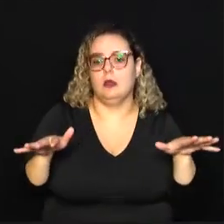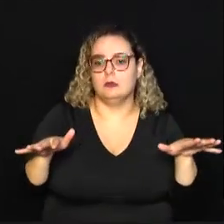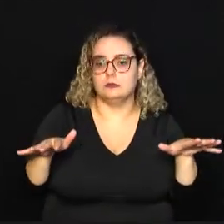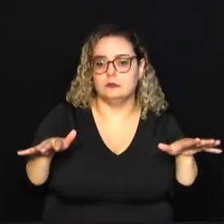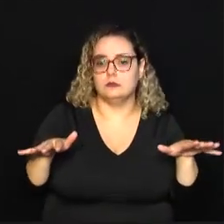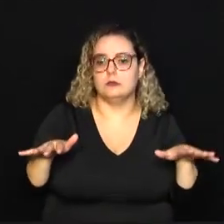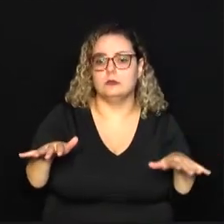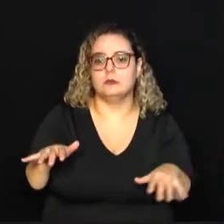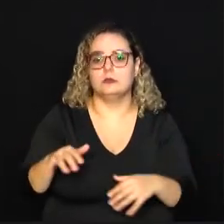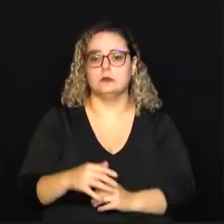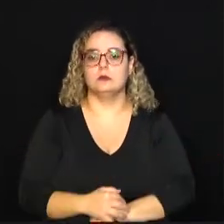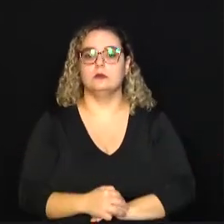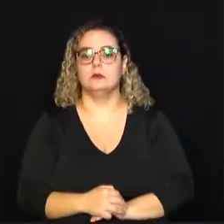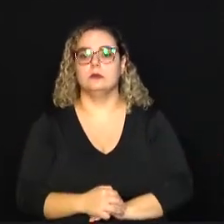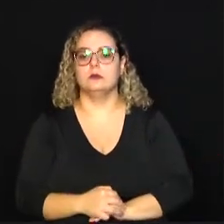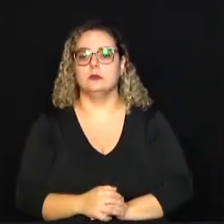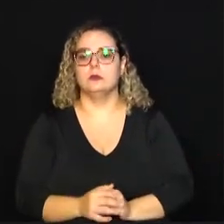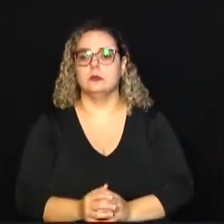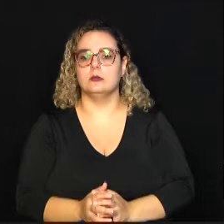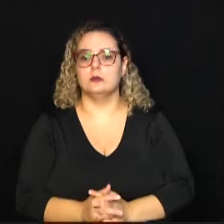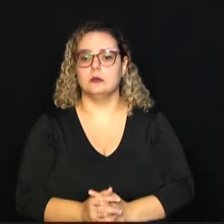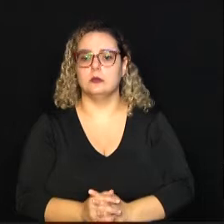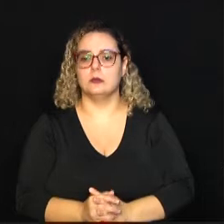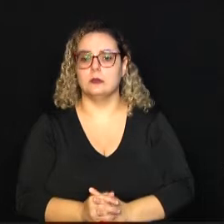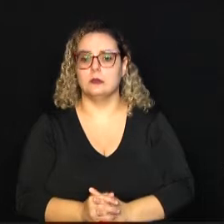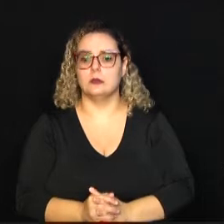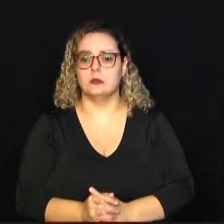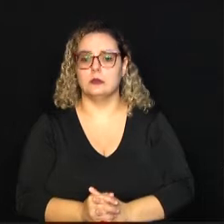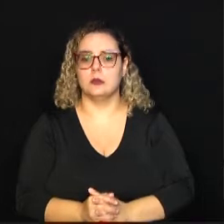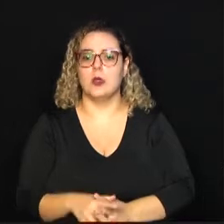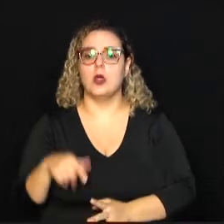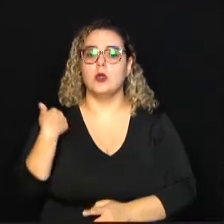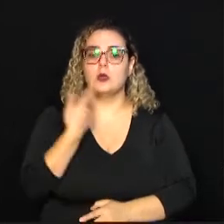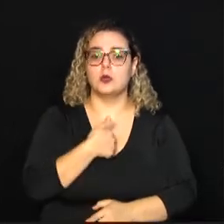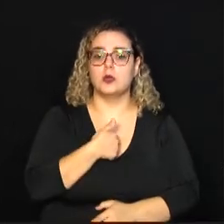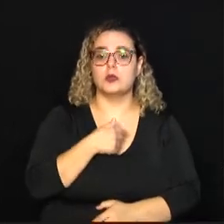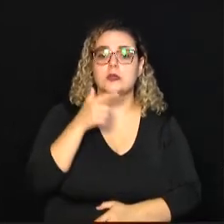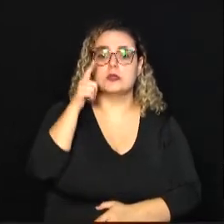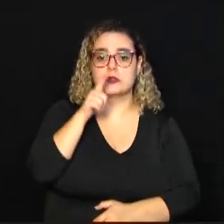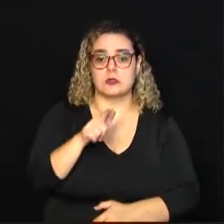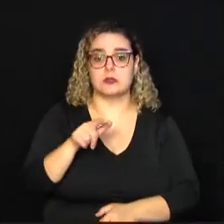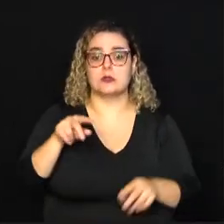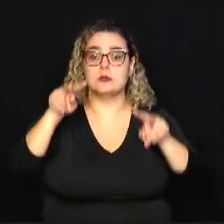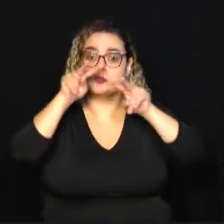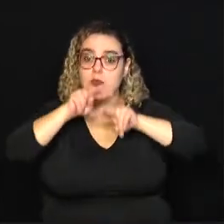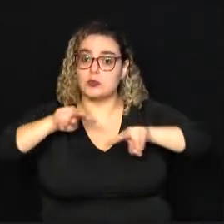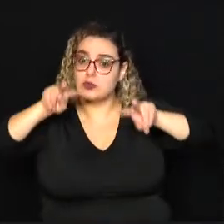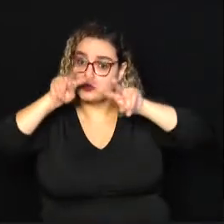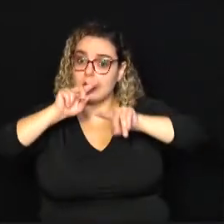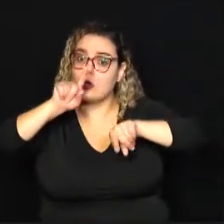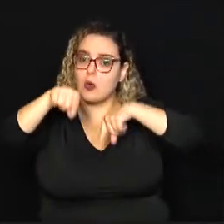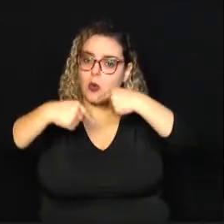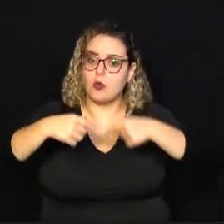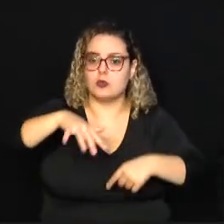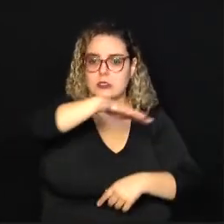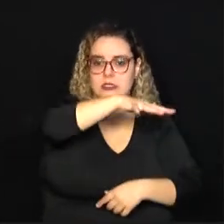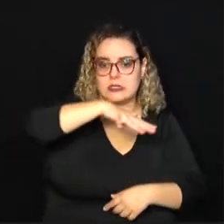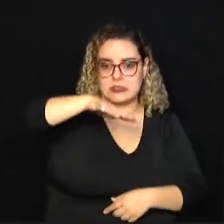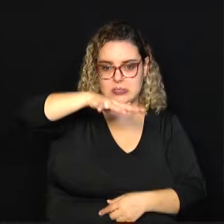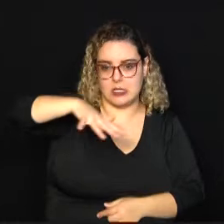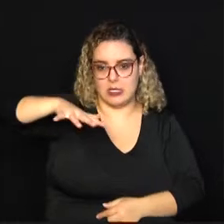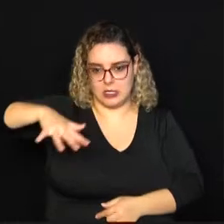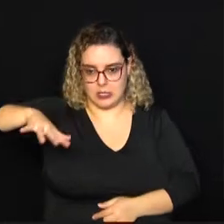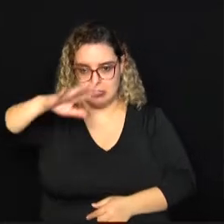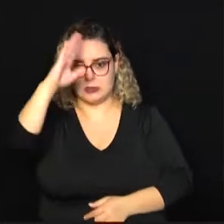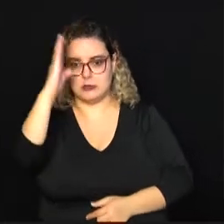aqui é muito interessante, a gente consegue ver outras regiões do Brasil que ainda a partir de dezembro, já, né, um pouco depois